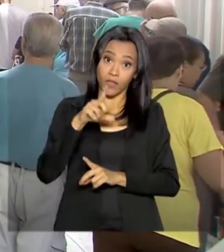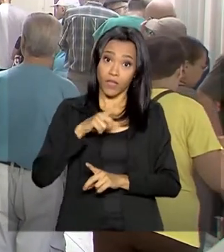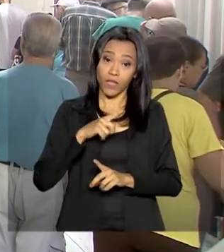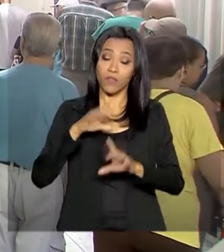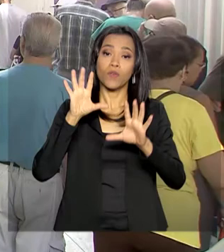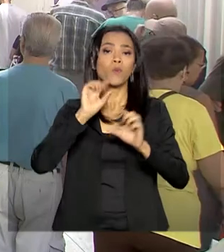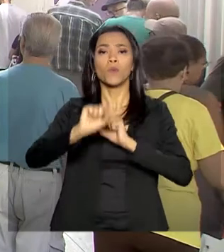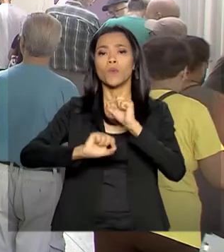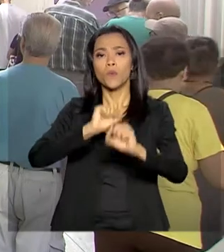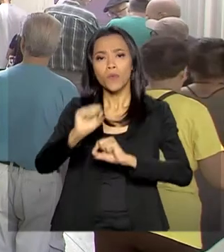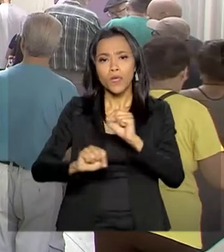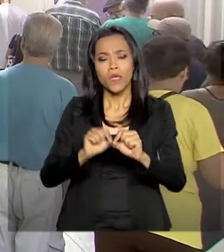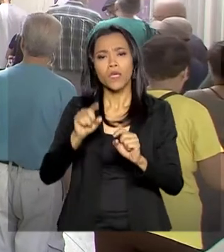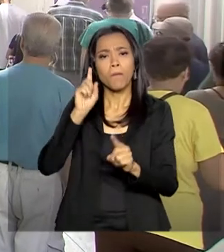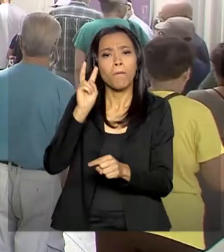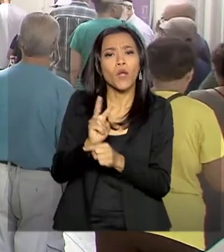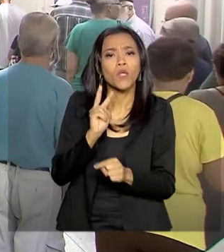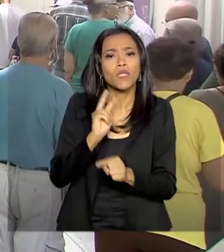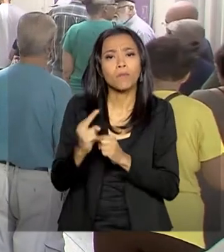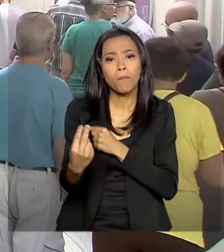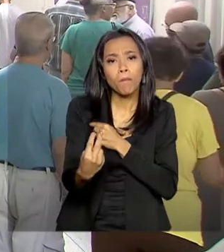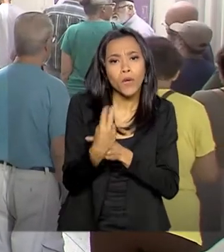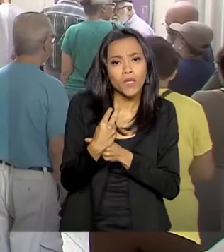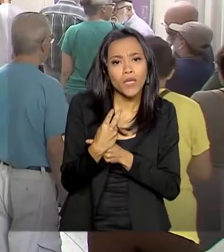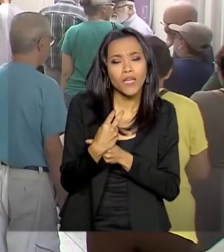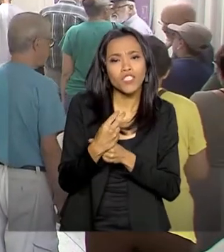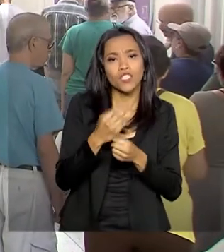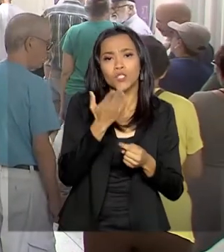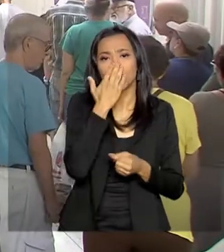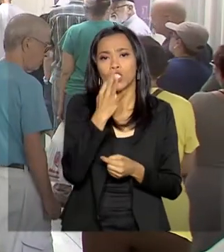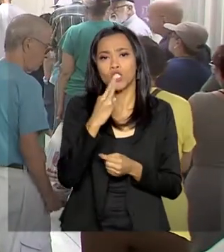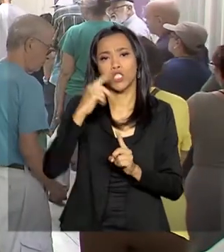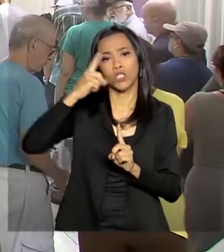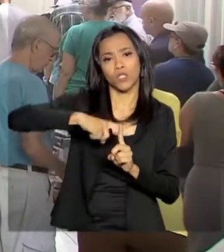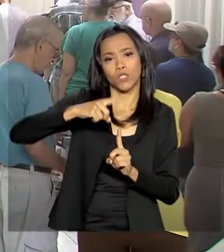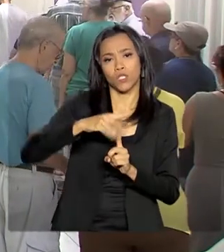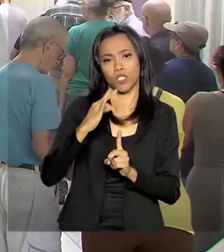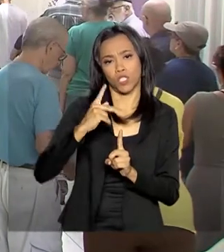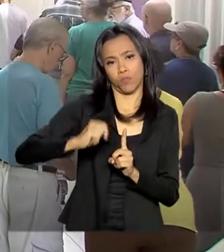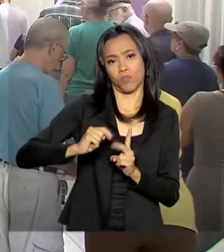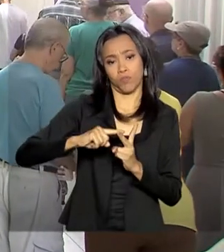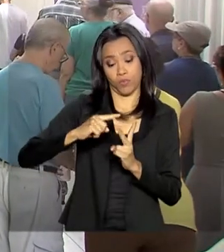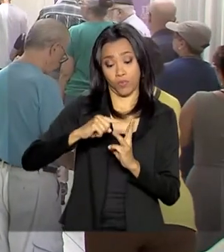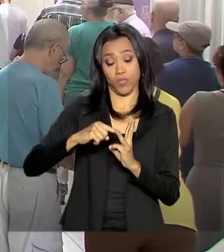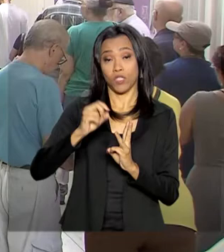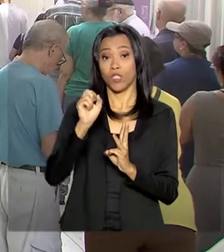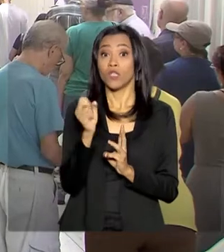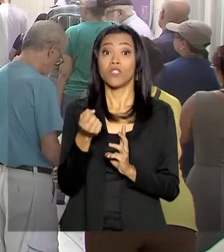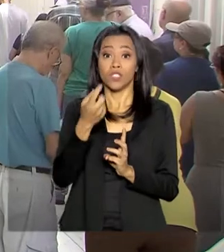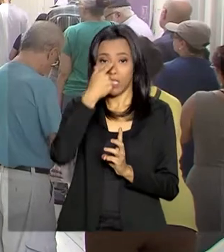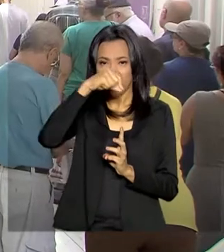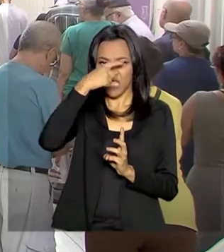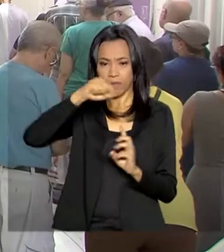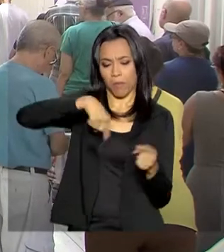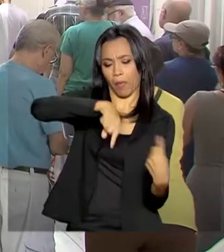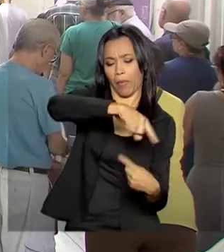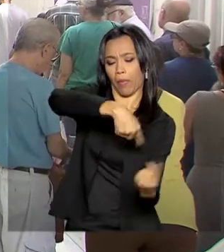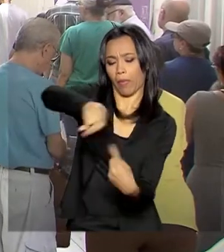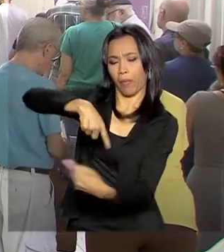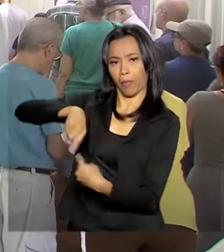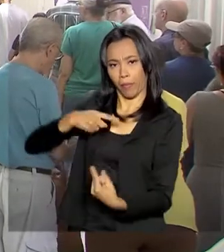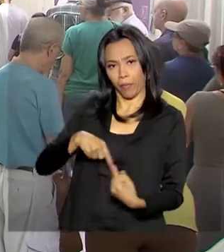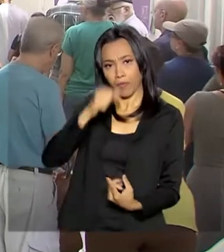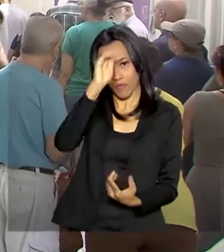compõem a vacina e protege contra os 3 subtipos do vírus da gripe que mais circularam no hemisfério sul no ano passado, de acordo